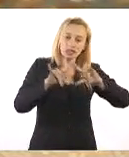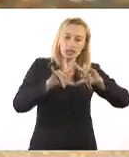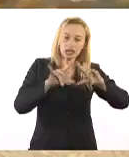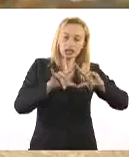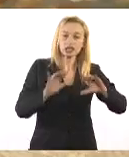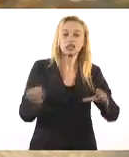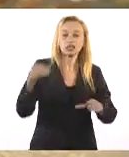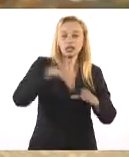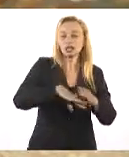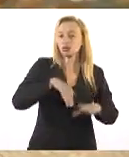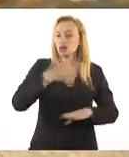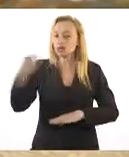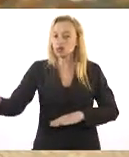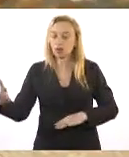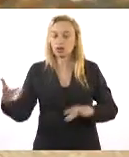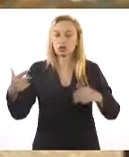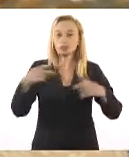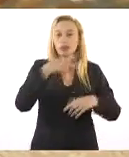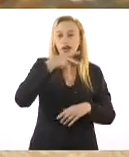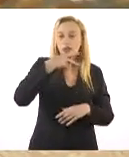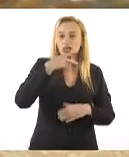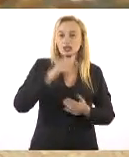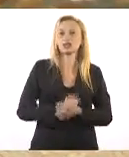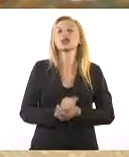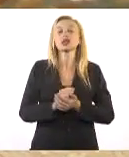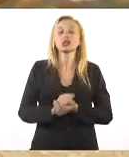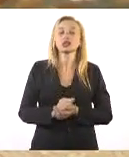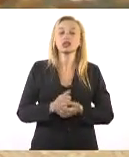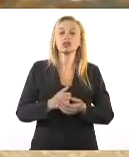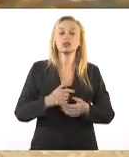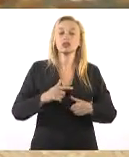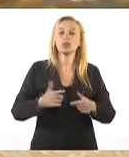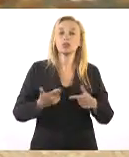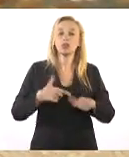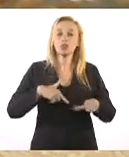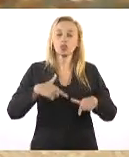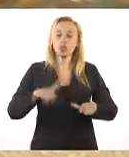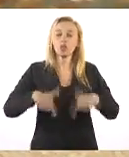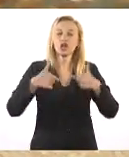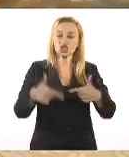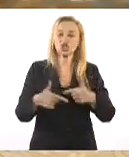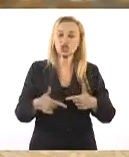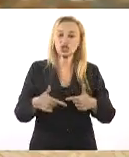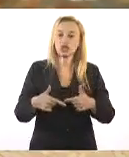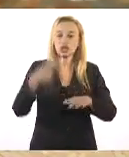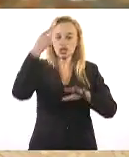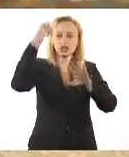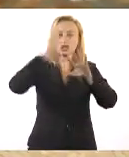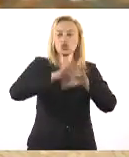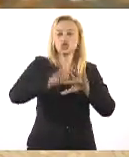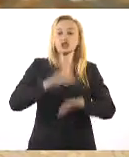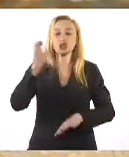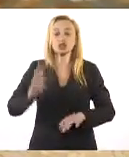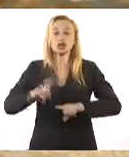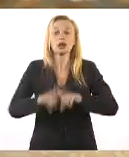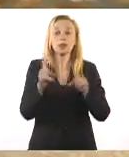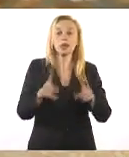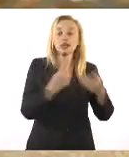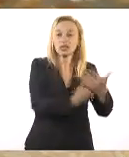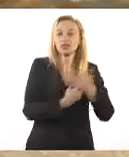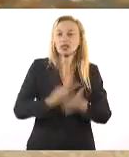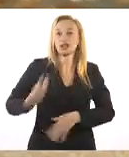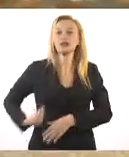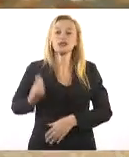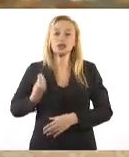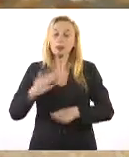importante dizer que o marcelo teve uma atuação que não tem apenas a ideologia de esquerda mais que tange a defesa da